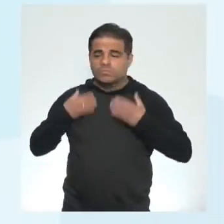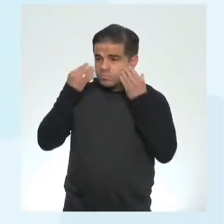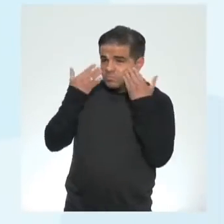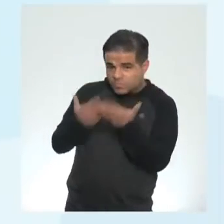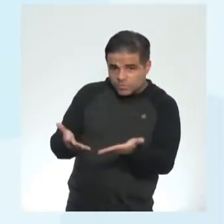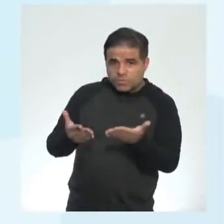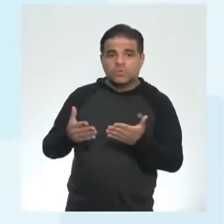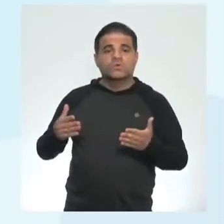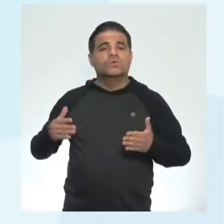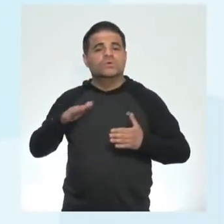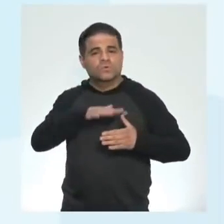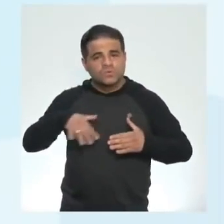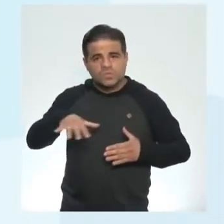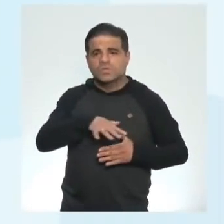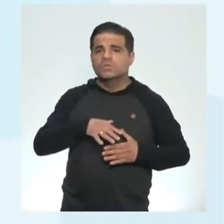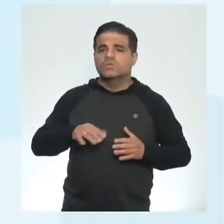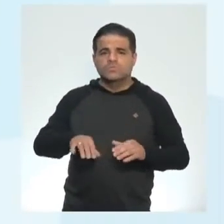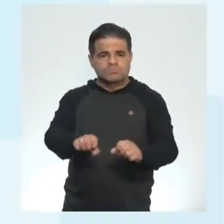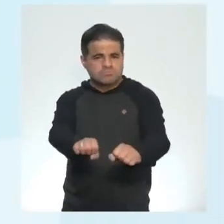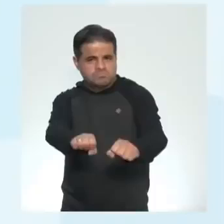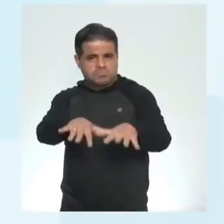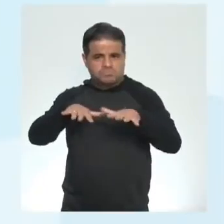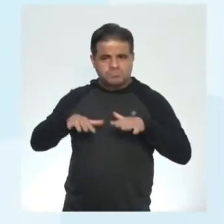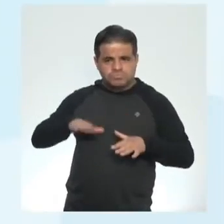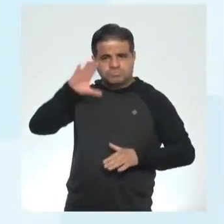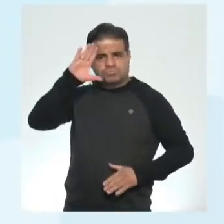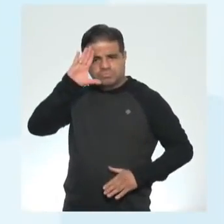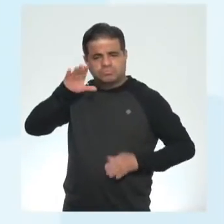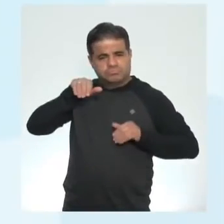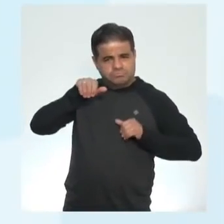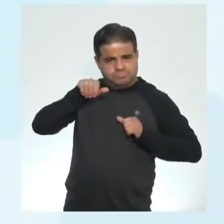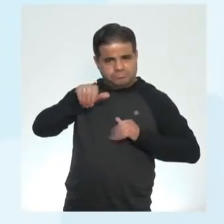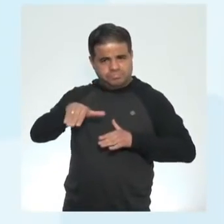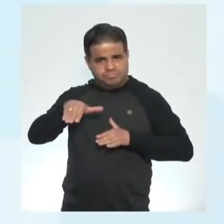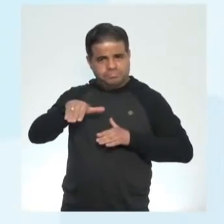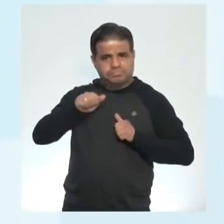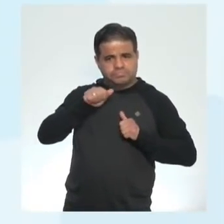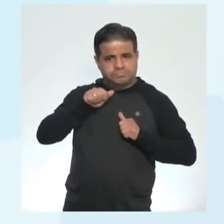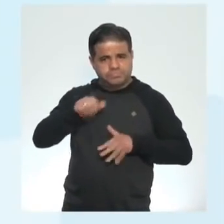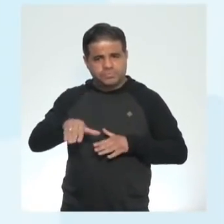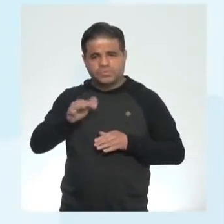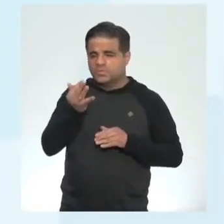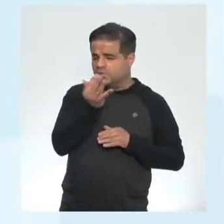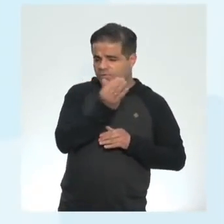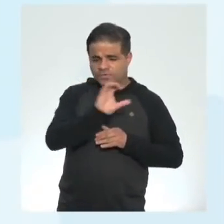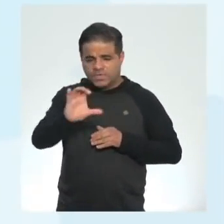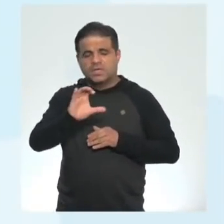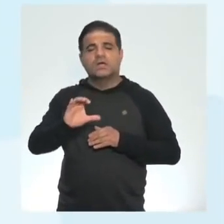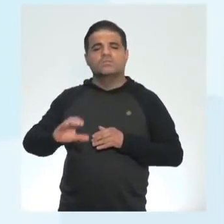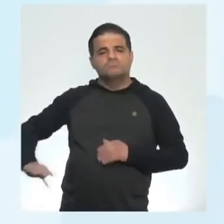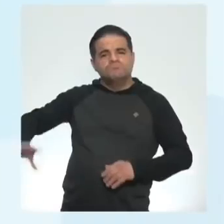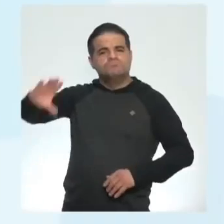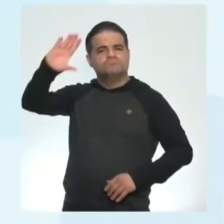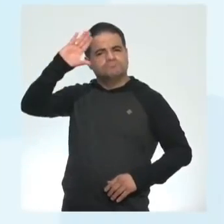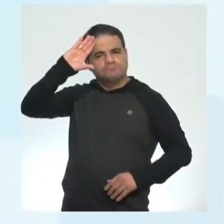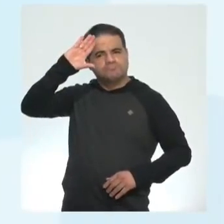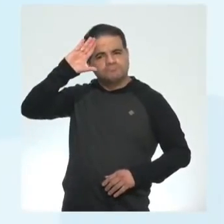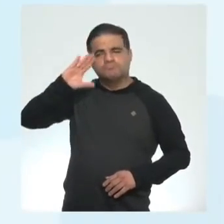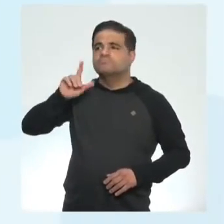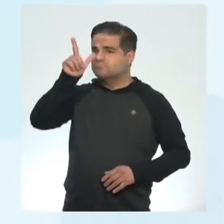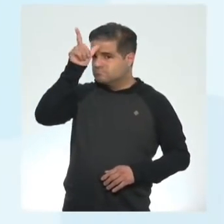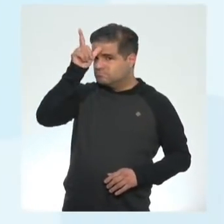expedicionário britânico e o exército francês contra as tropas do Império Alemão.